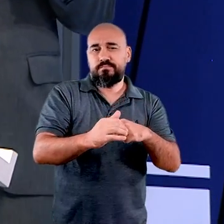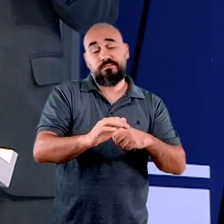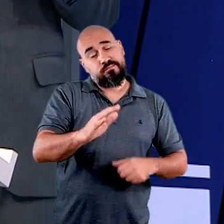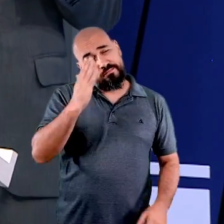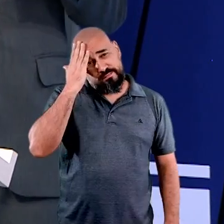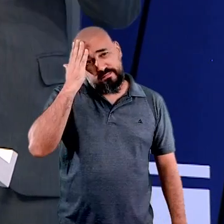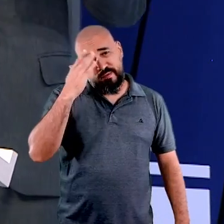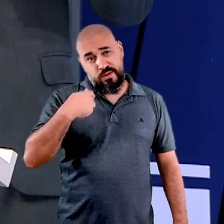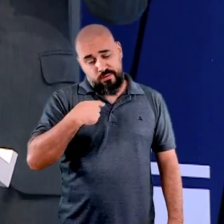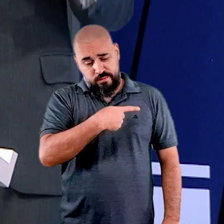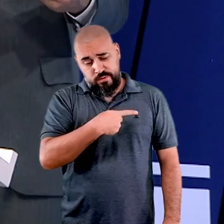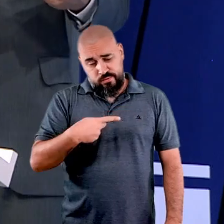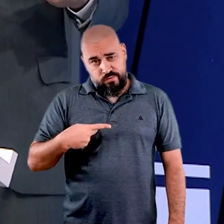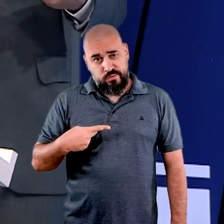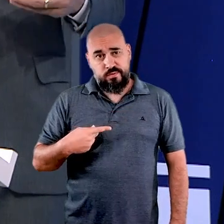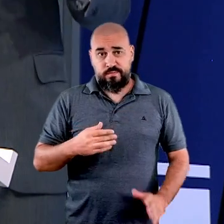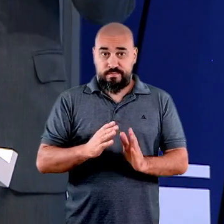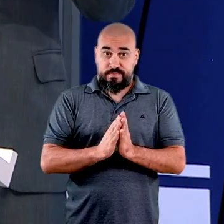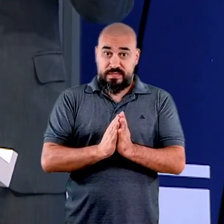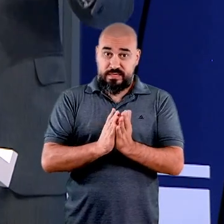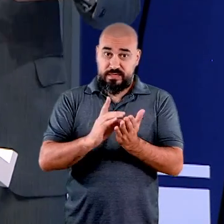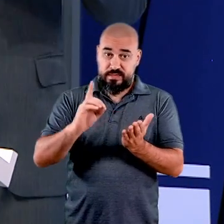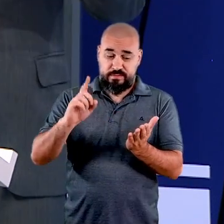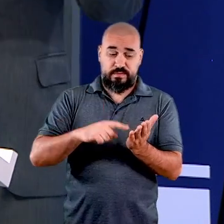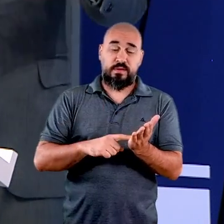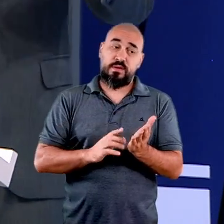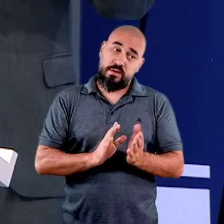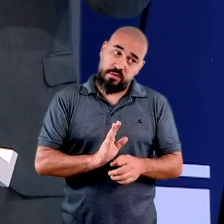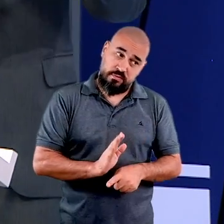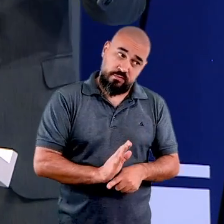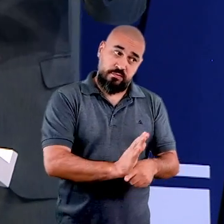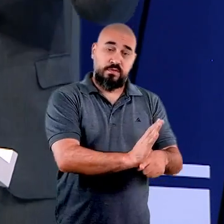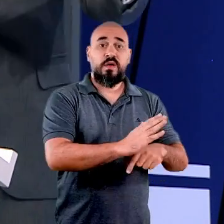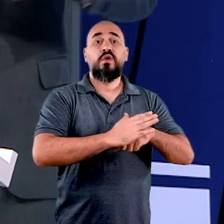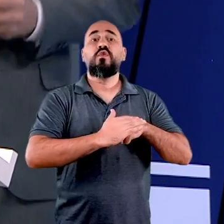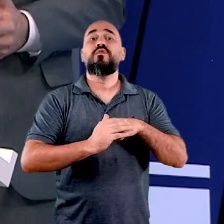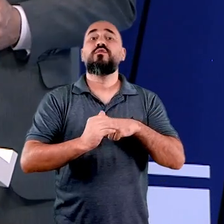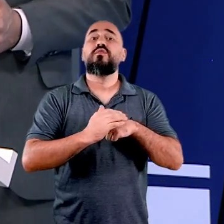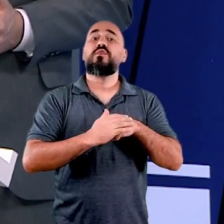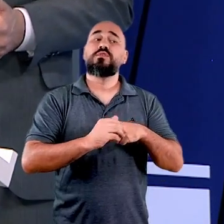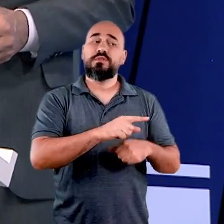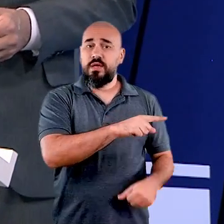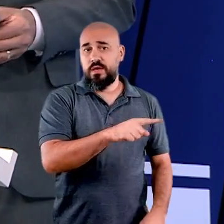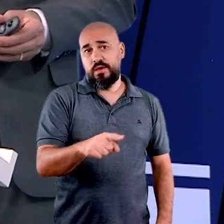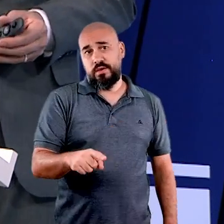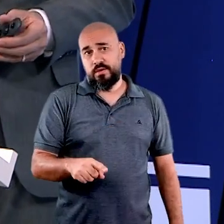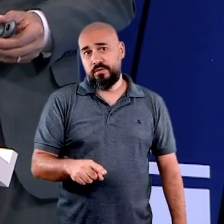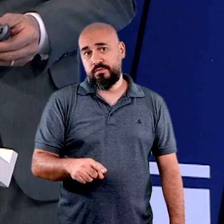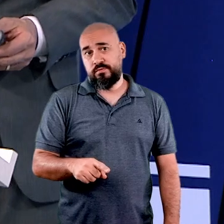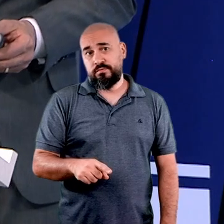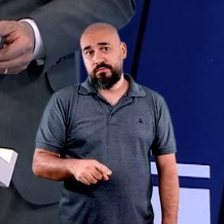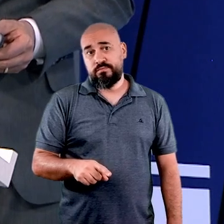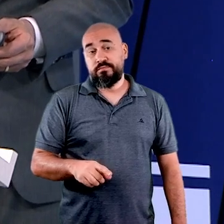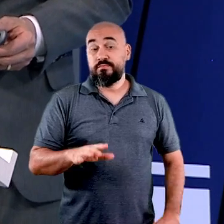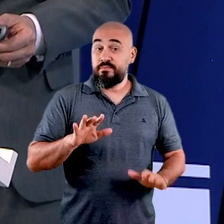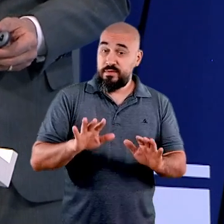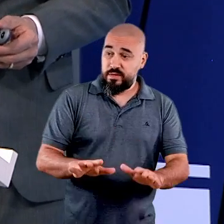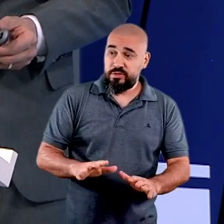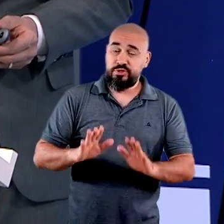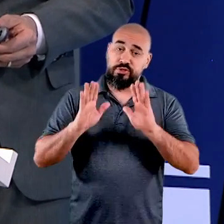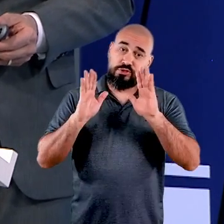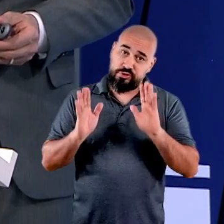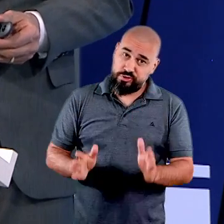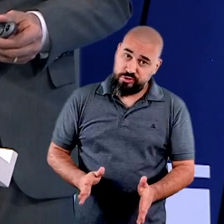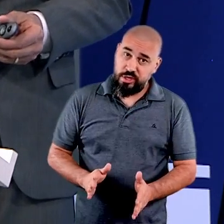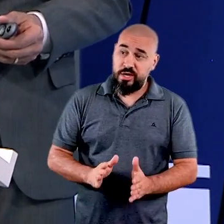pastor, abro a Bíblia para confortar os corações das pessoas em cerimônias fúnebres. Mas já abriram a